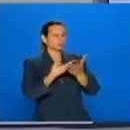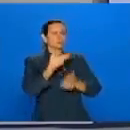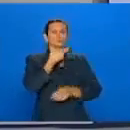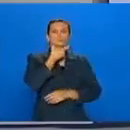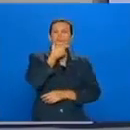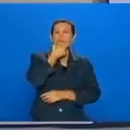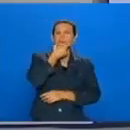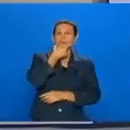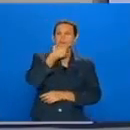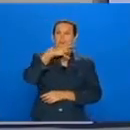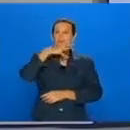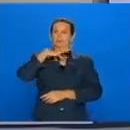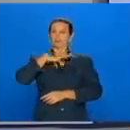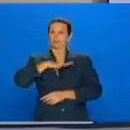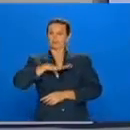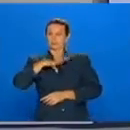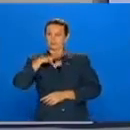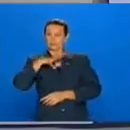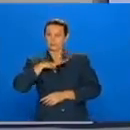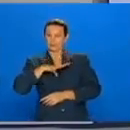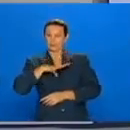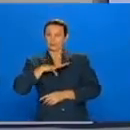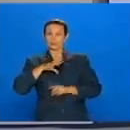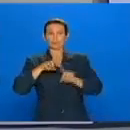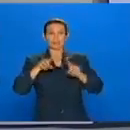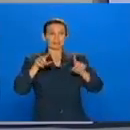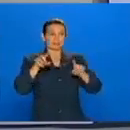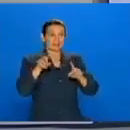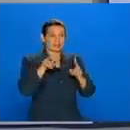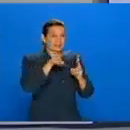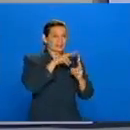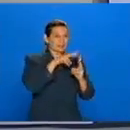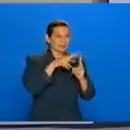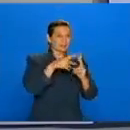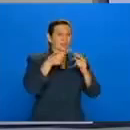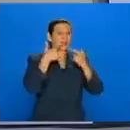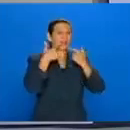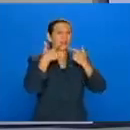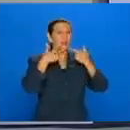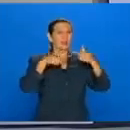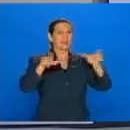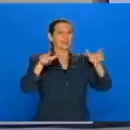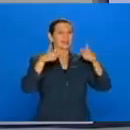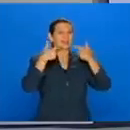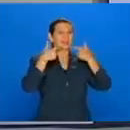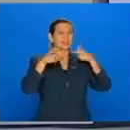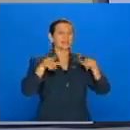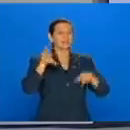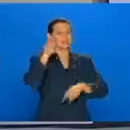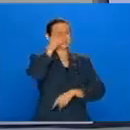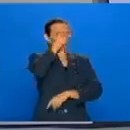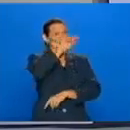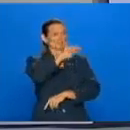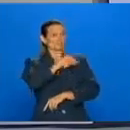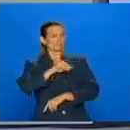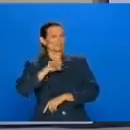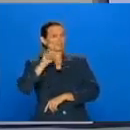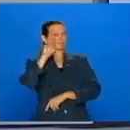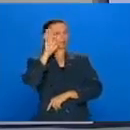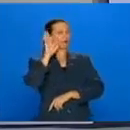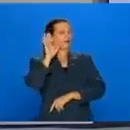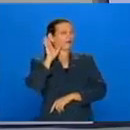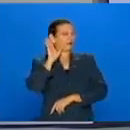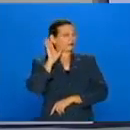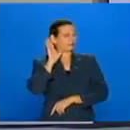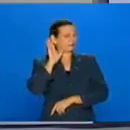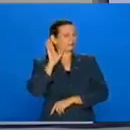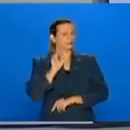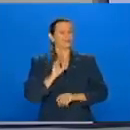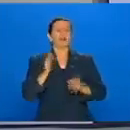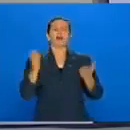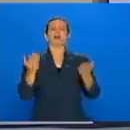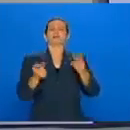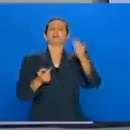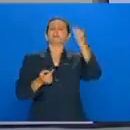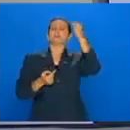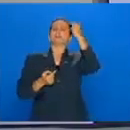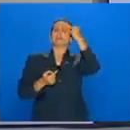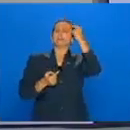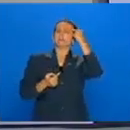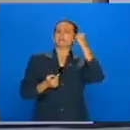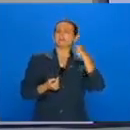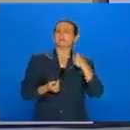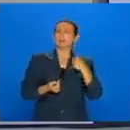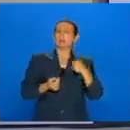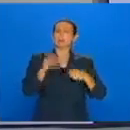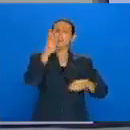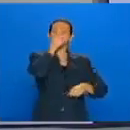são língua de modalidades iguais, imaginem que temos que falar ou pensar nas categorias de